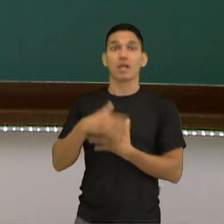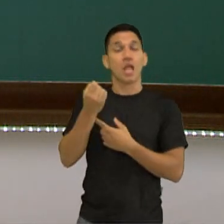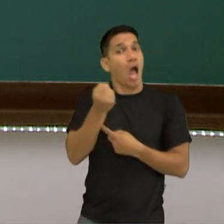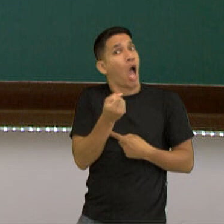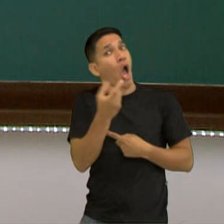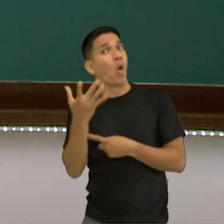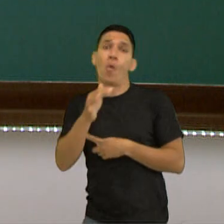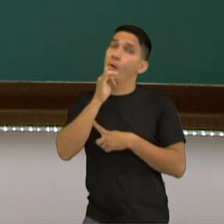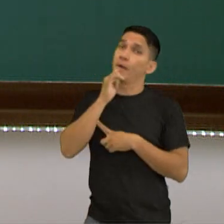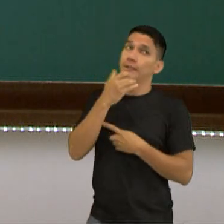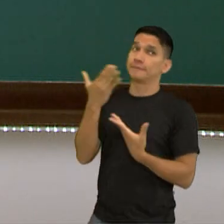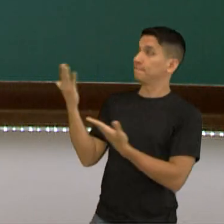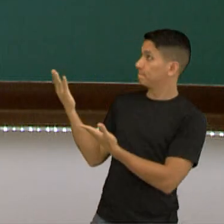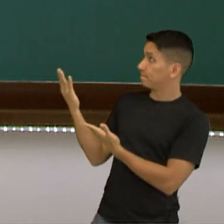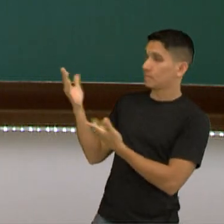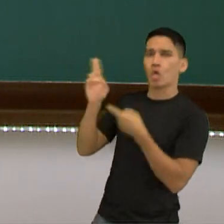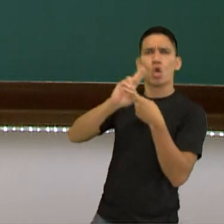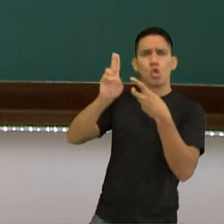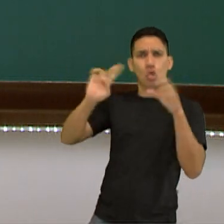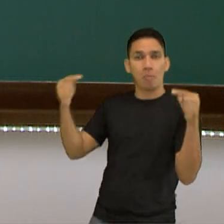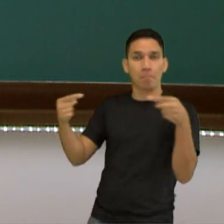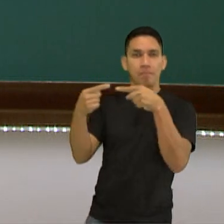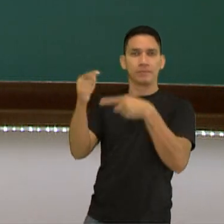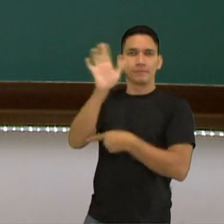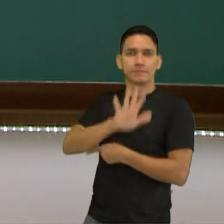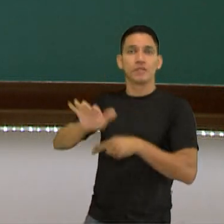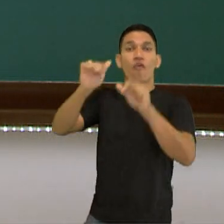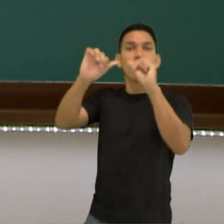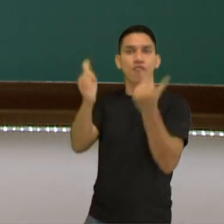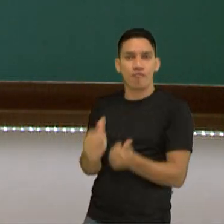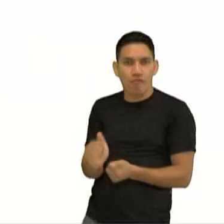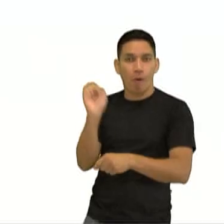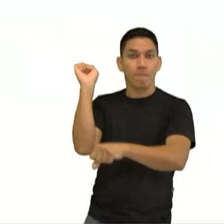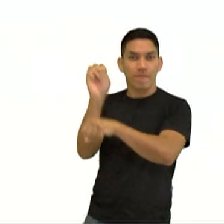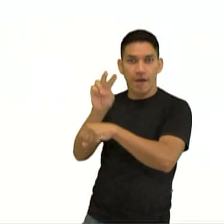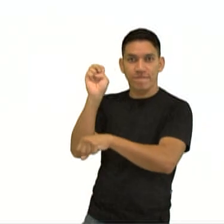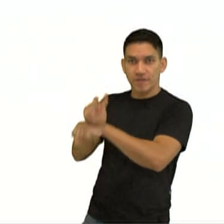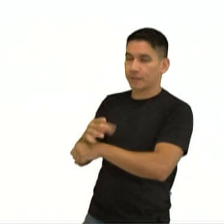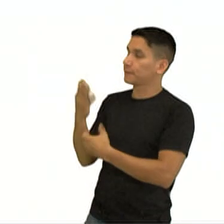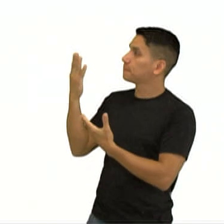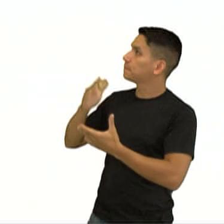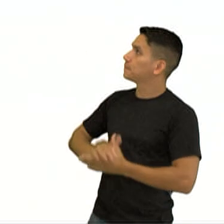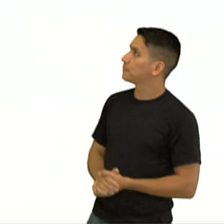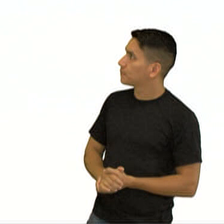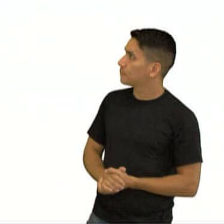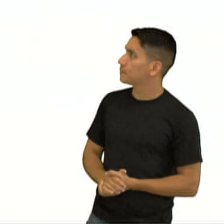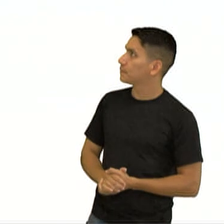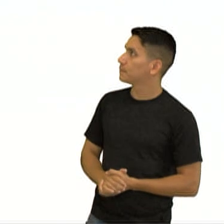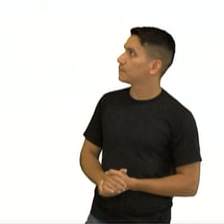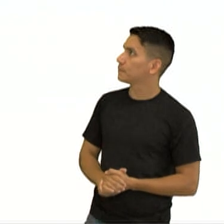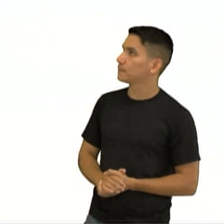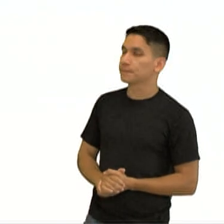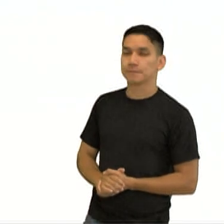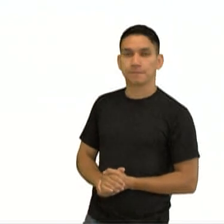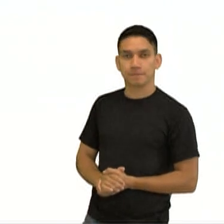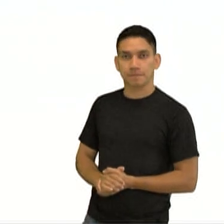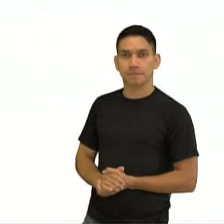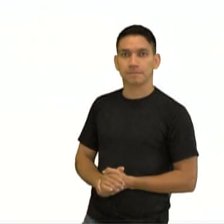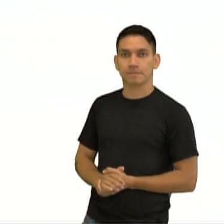alguns exemplos: rotavírus, flavivírus, arbovírus, influenza e